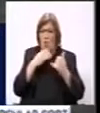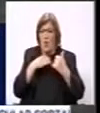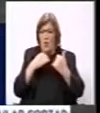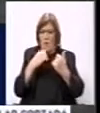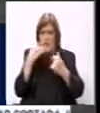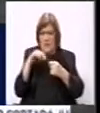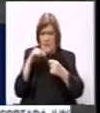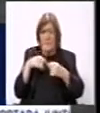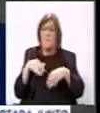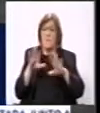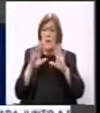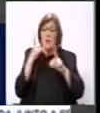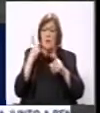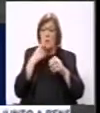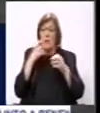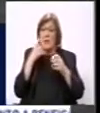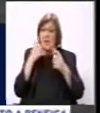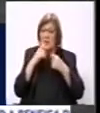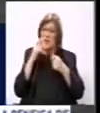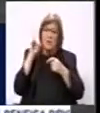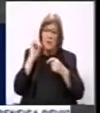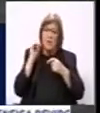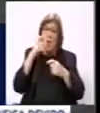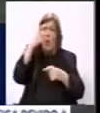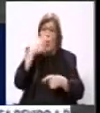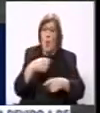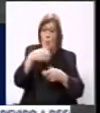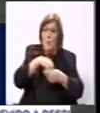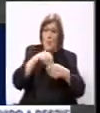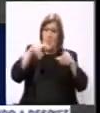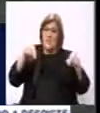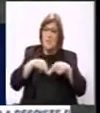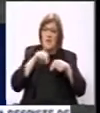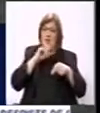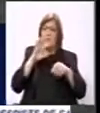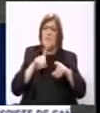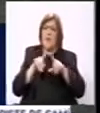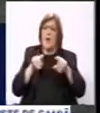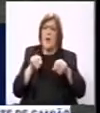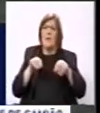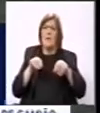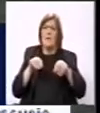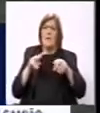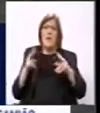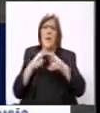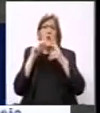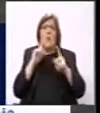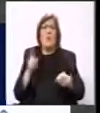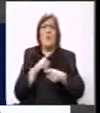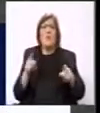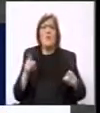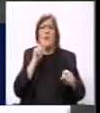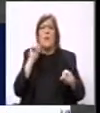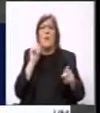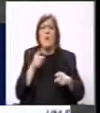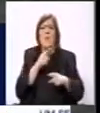mas há aqui uma questão fundamental que a inscrição do corpo no espaço nós podemos desmaterializar a música nós o nosso encontro com essa música e